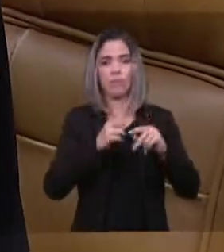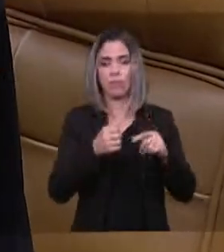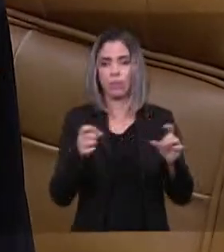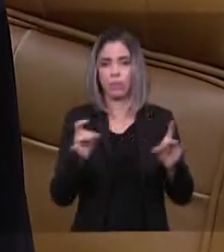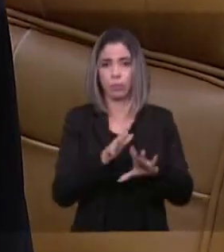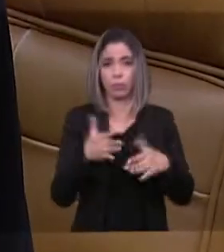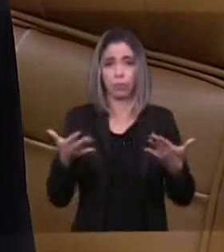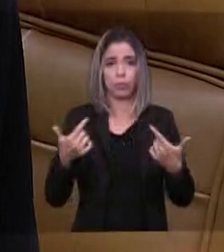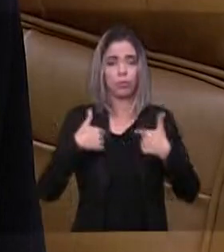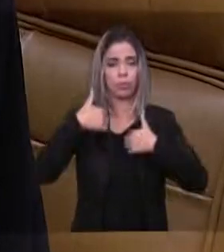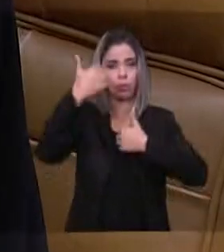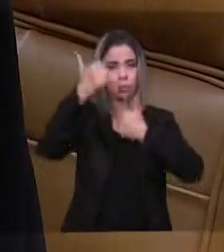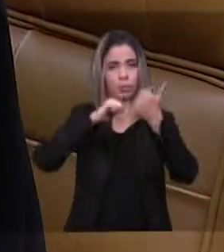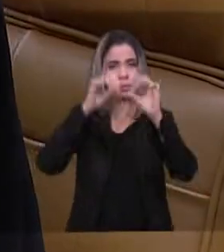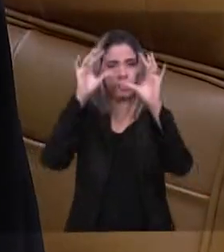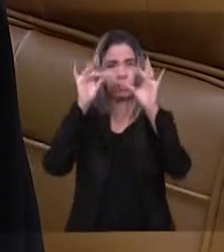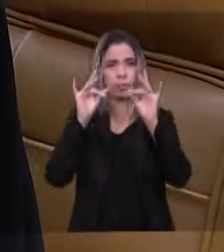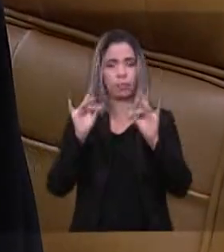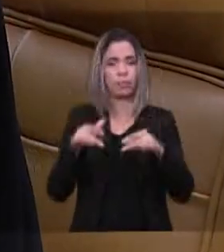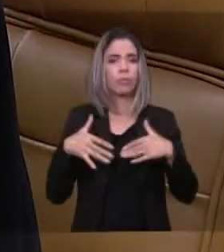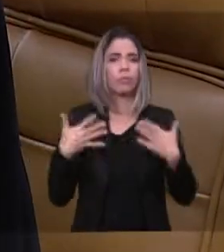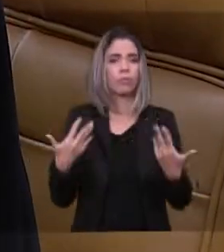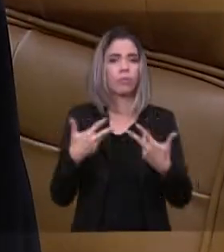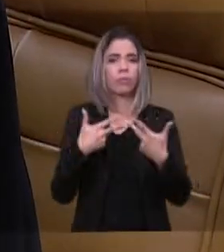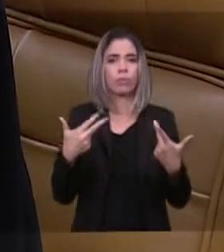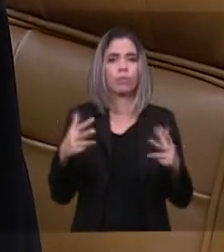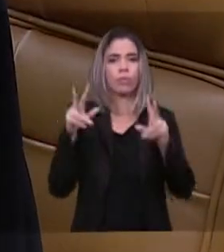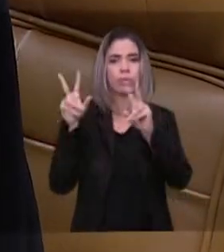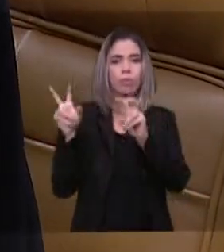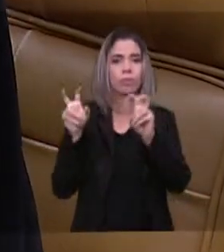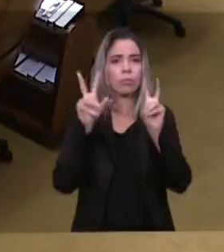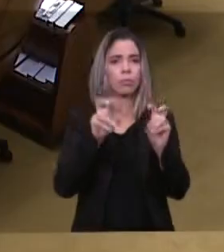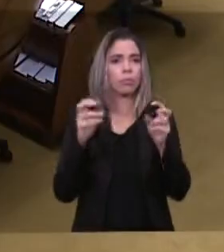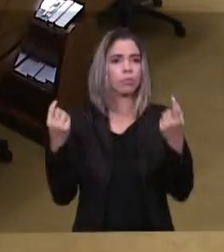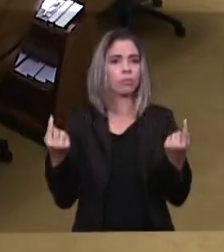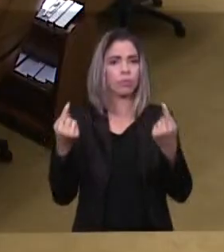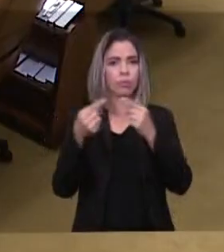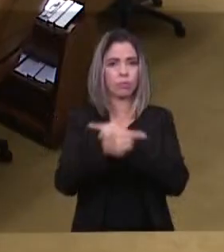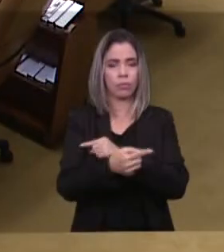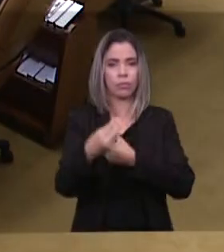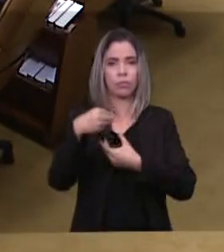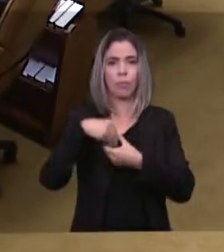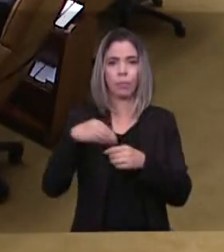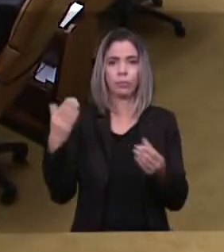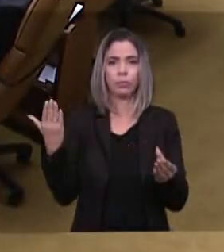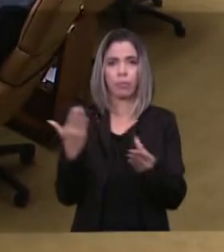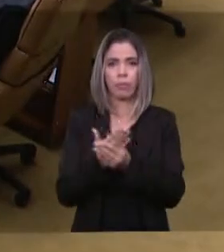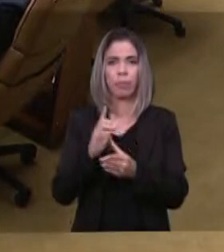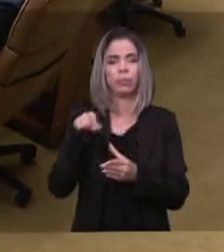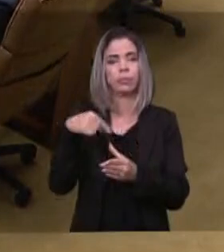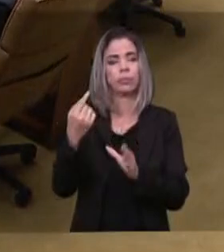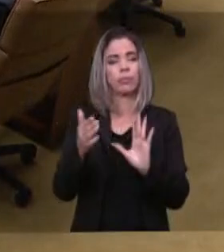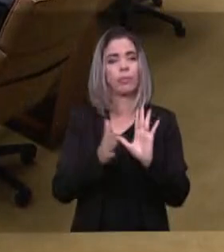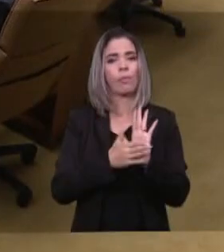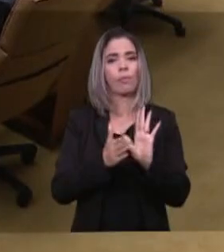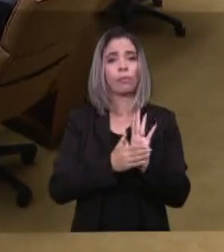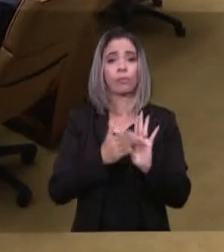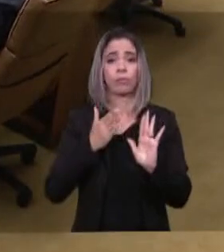um exame detalhado sobre as controvérsias presentes nesses autos. E, ao final, farei uma